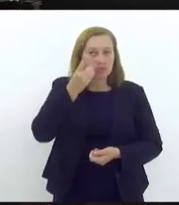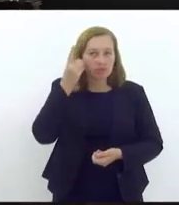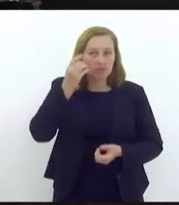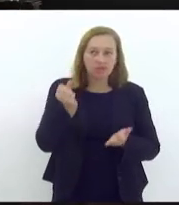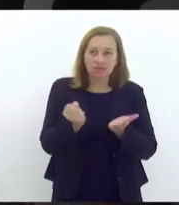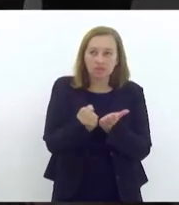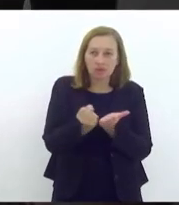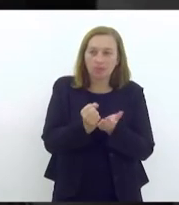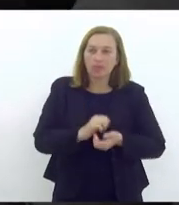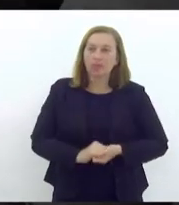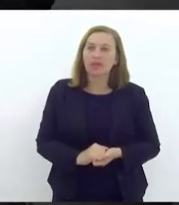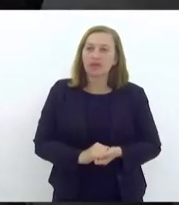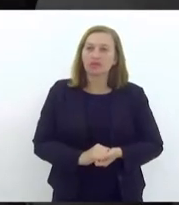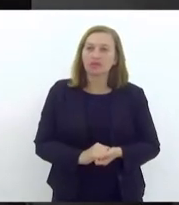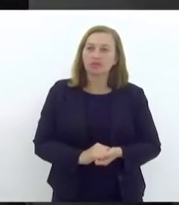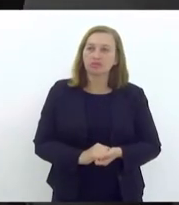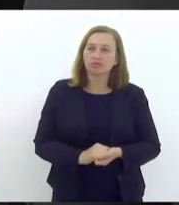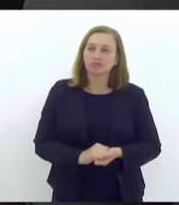Samuel Malafaia